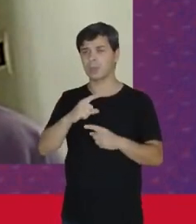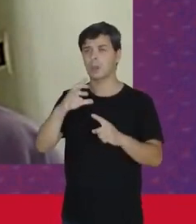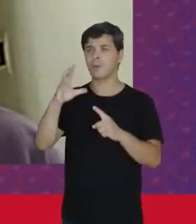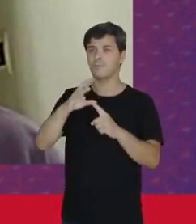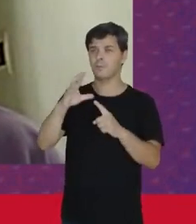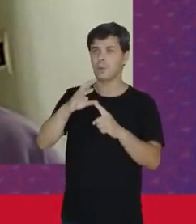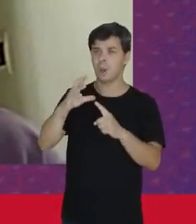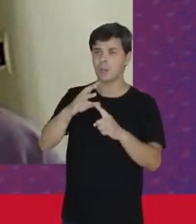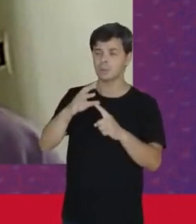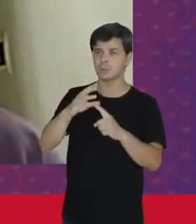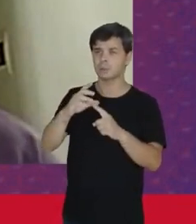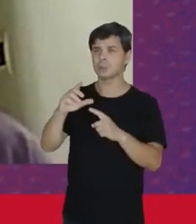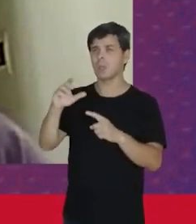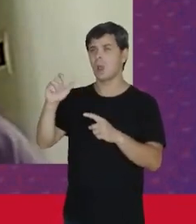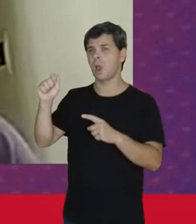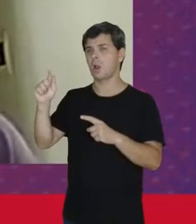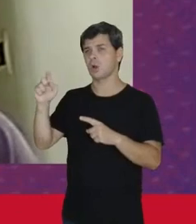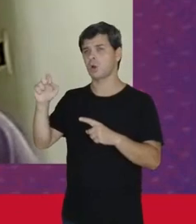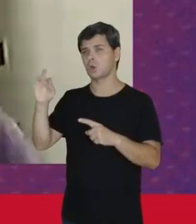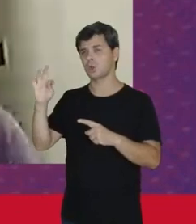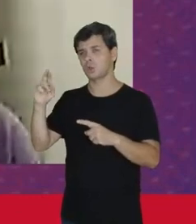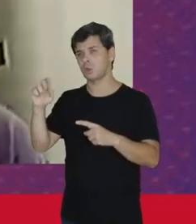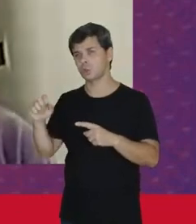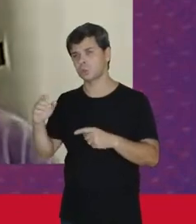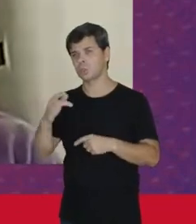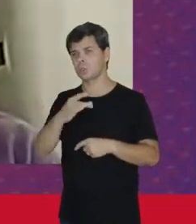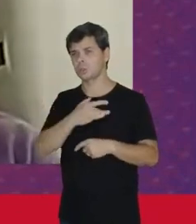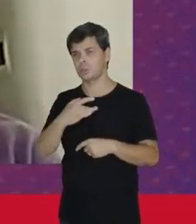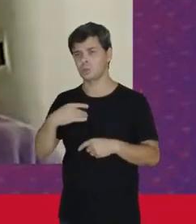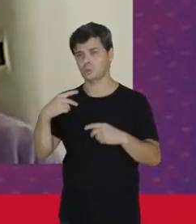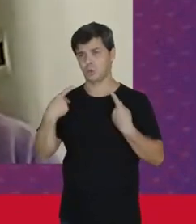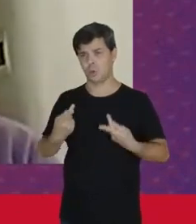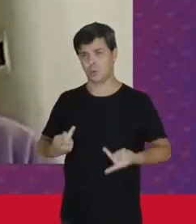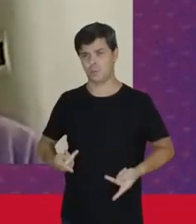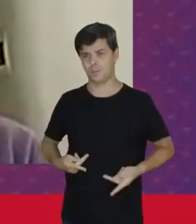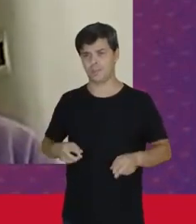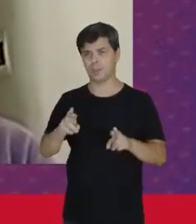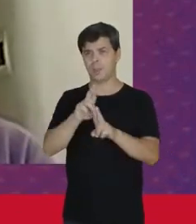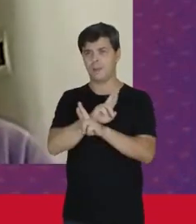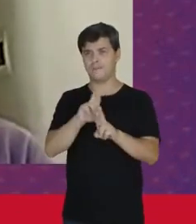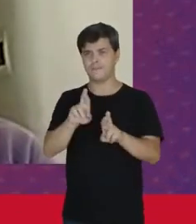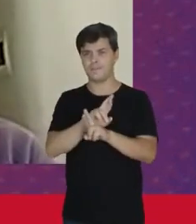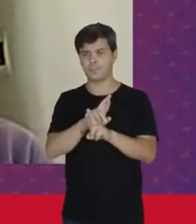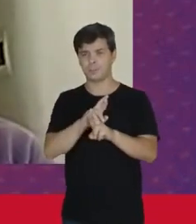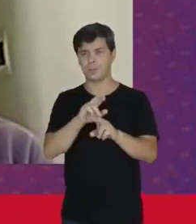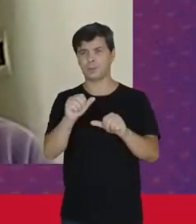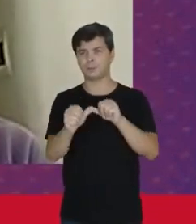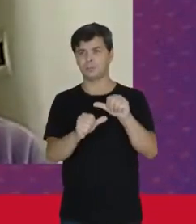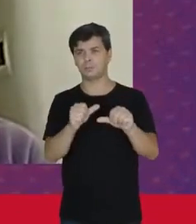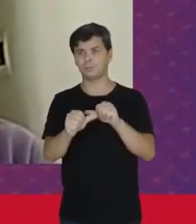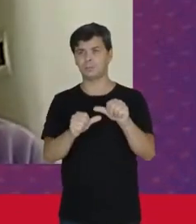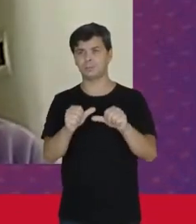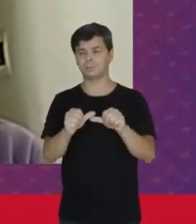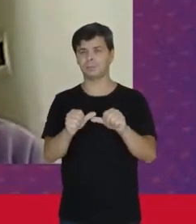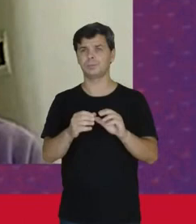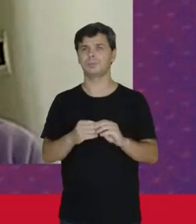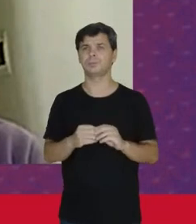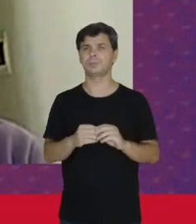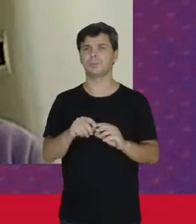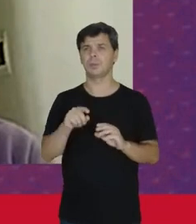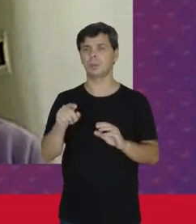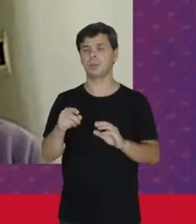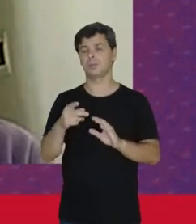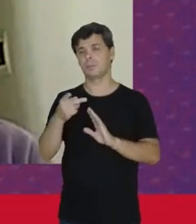à saúde humana desses agrotóxicos, né. Em relação a outras mudanças previstas